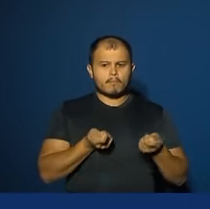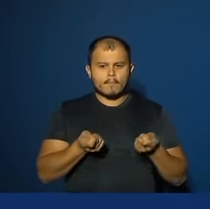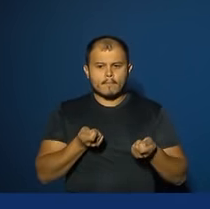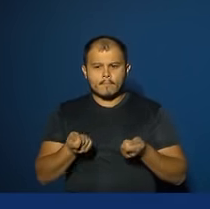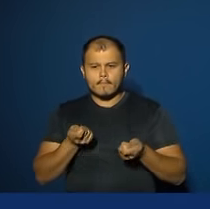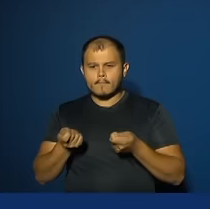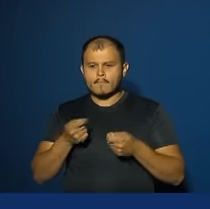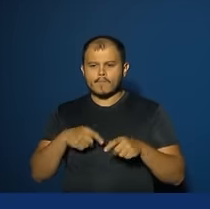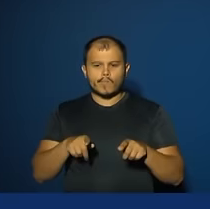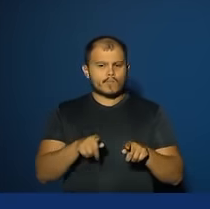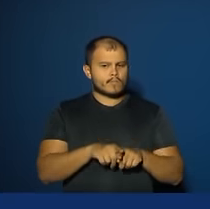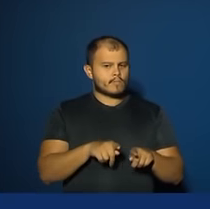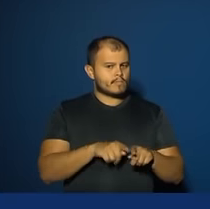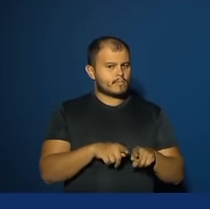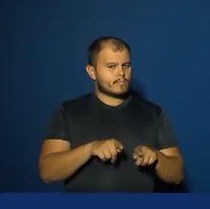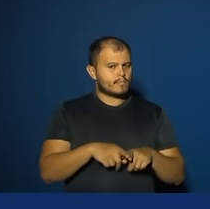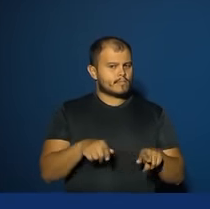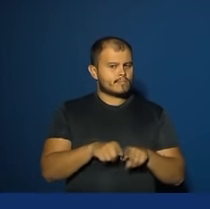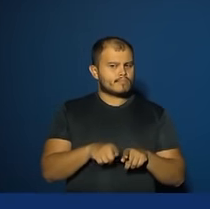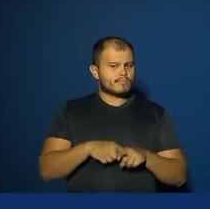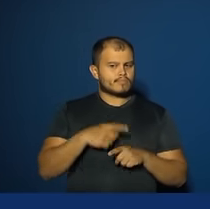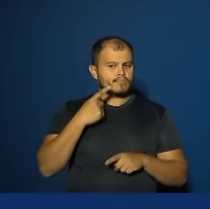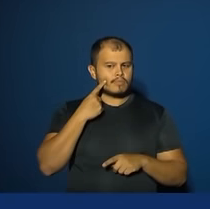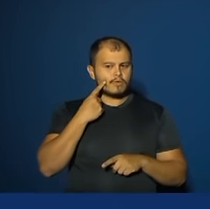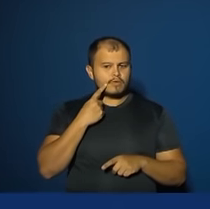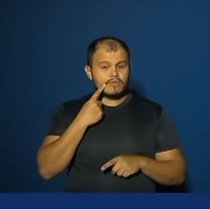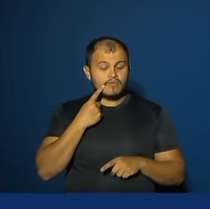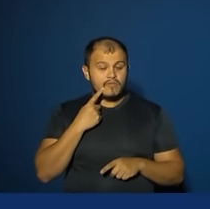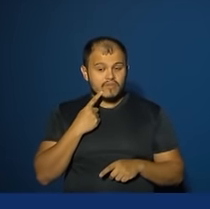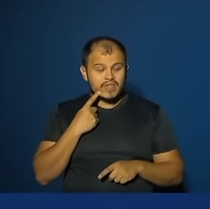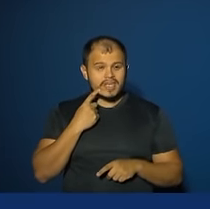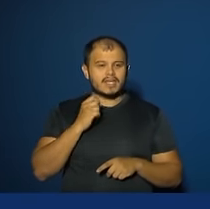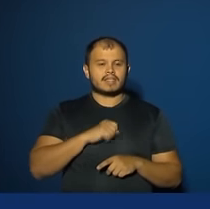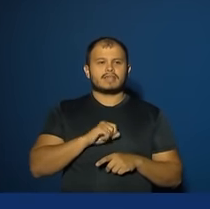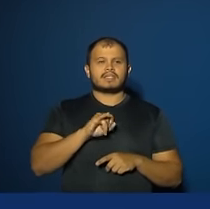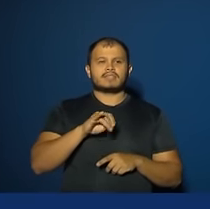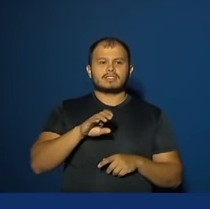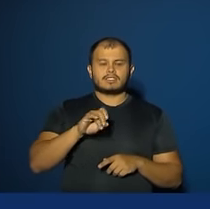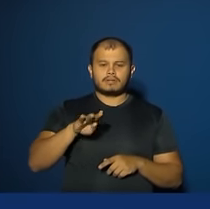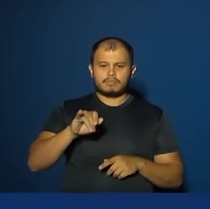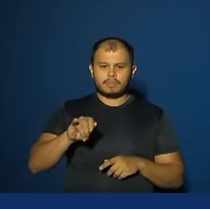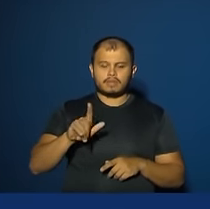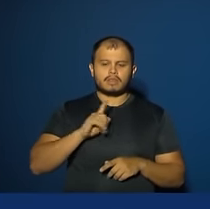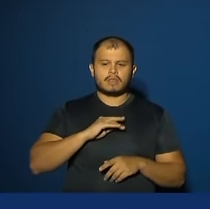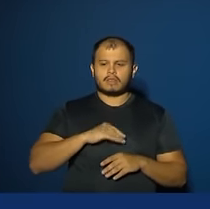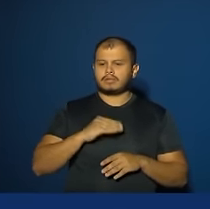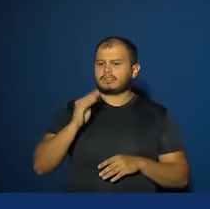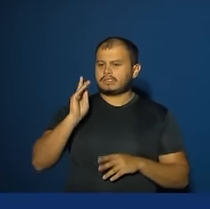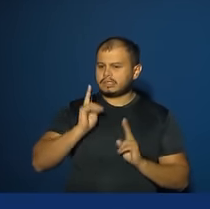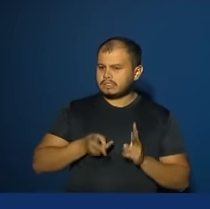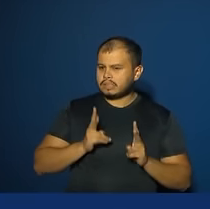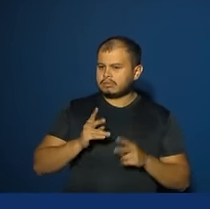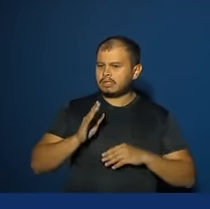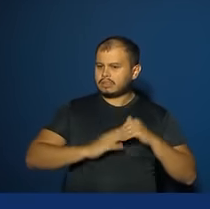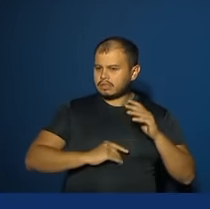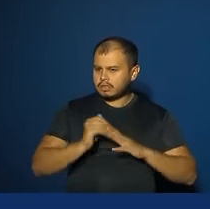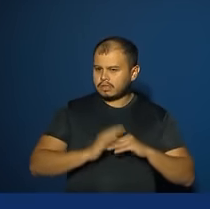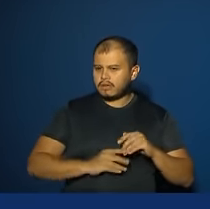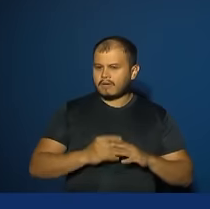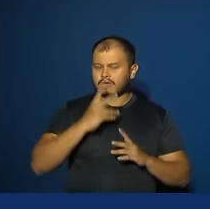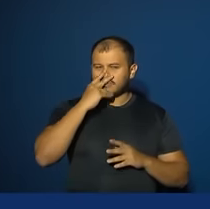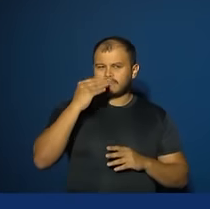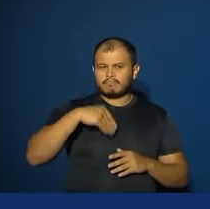excitação do mercado. A gente vê o ECB fazendo isso o tempo todo. No ECB, a gente está vendo atividade bem mais fraca, o processo de